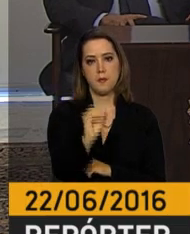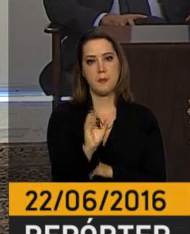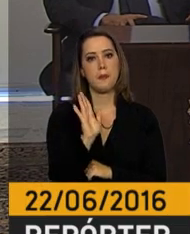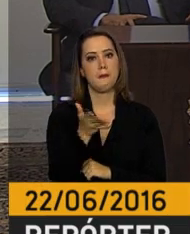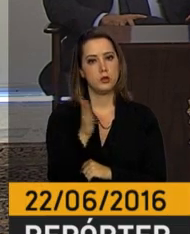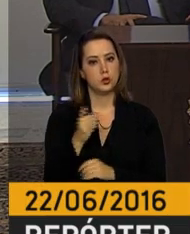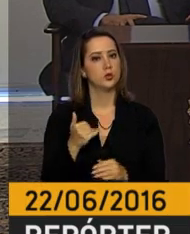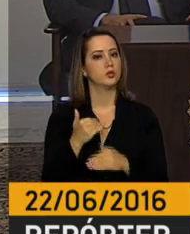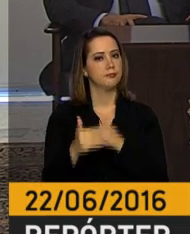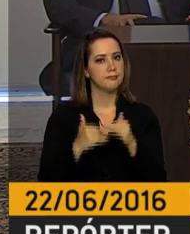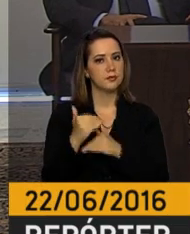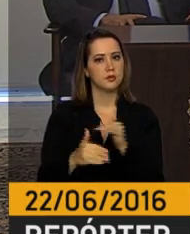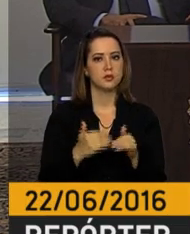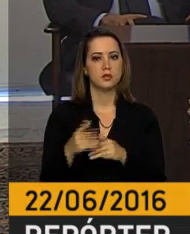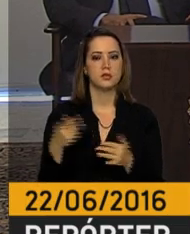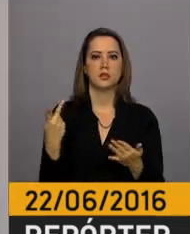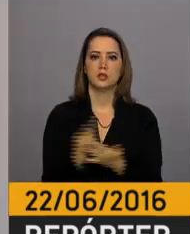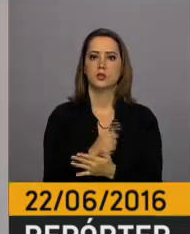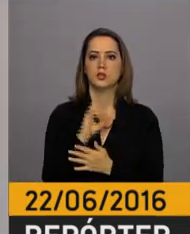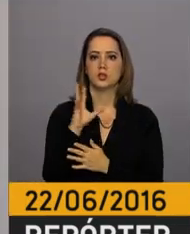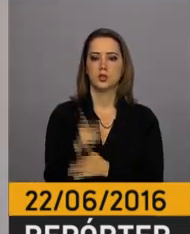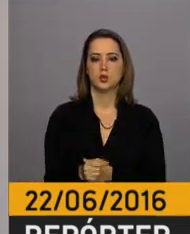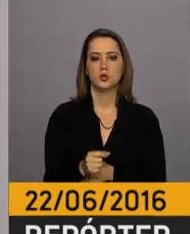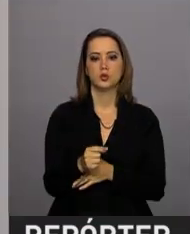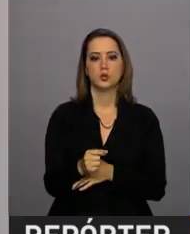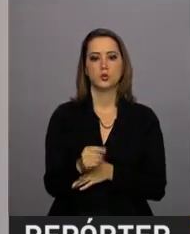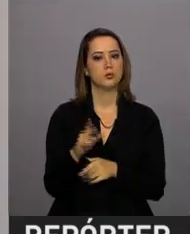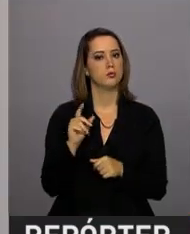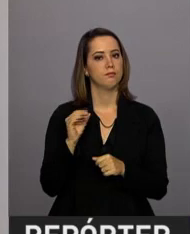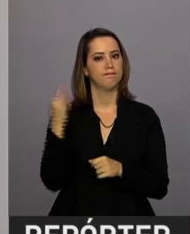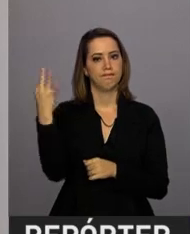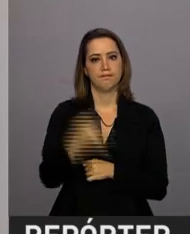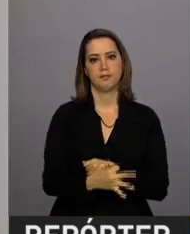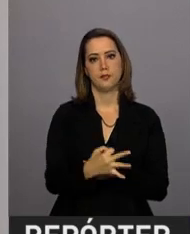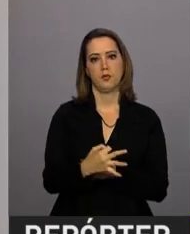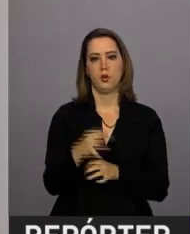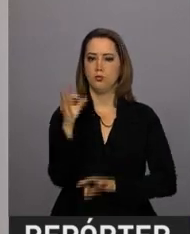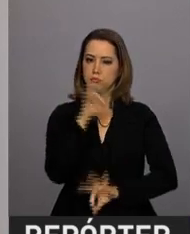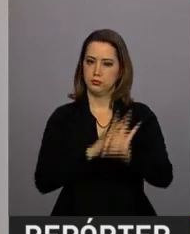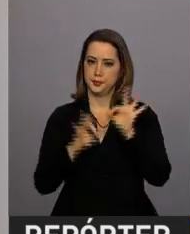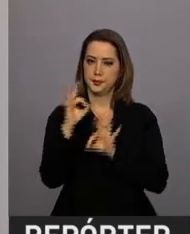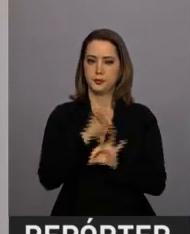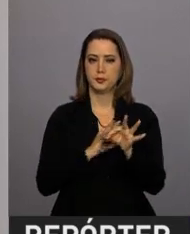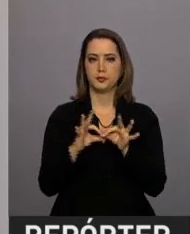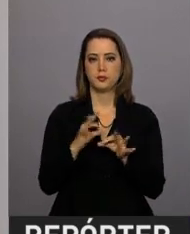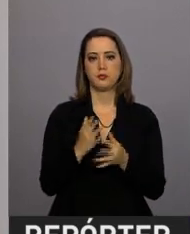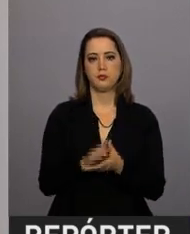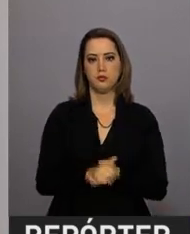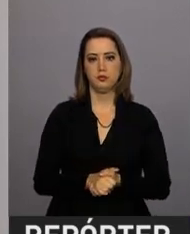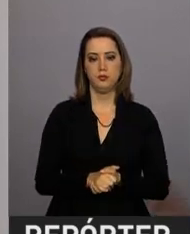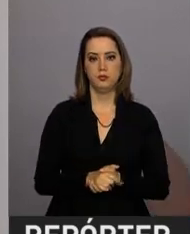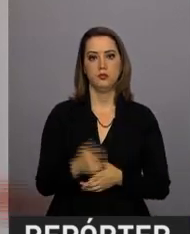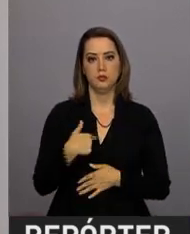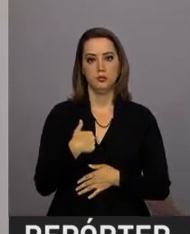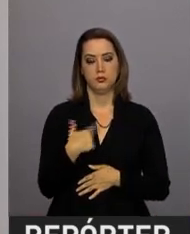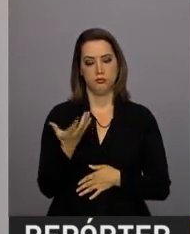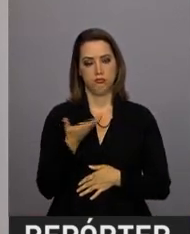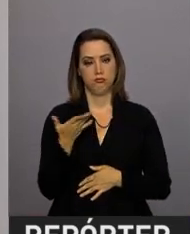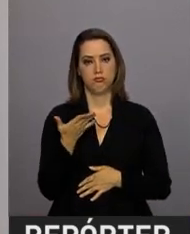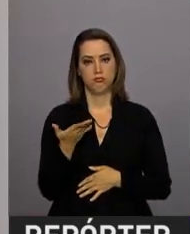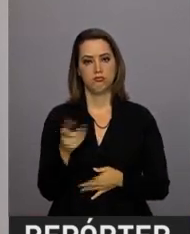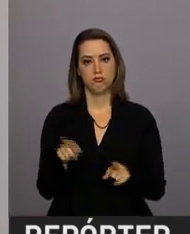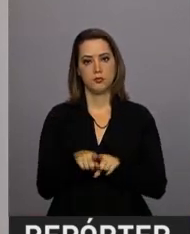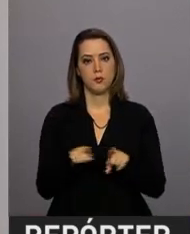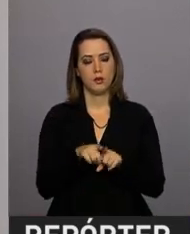que ocorra que transcorra tudo eh na mais perfeita organização eh eu queria aproveitar o